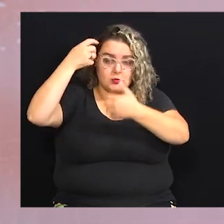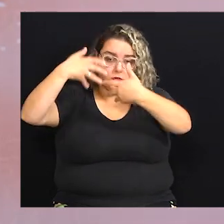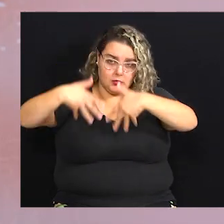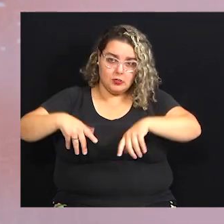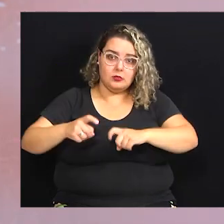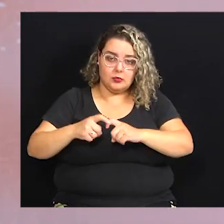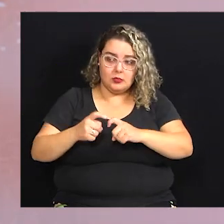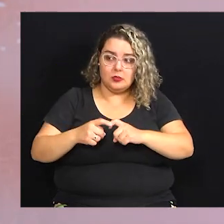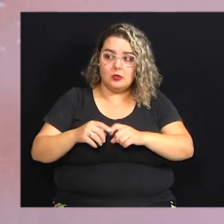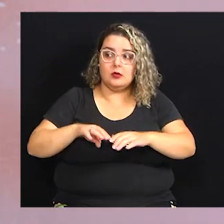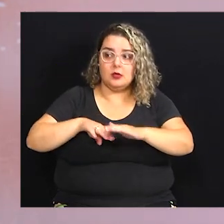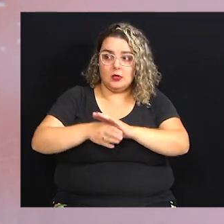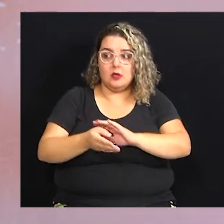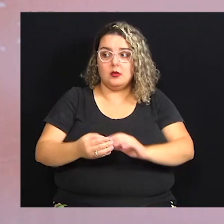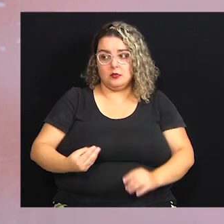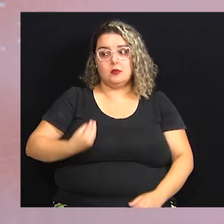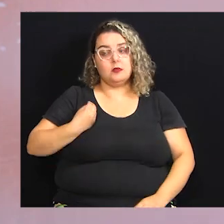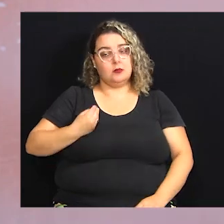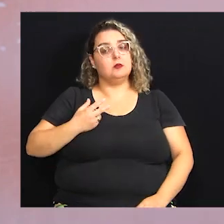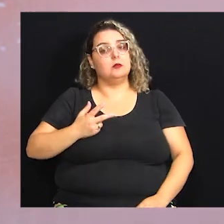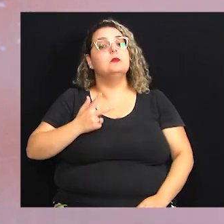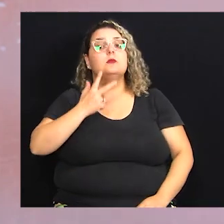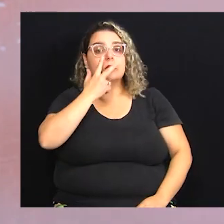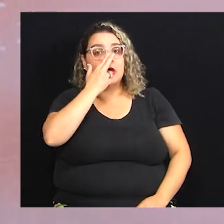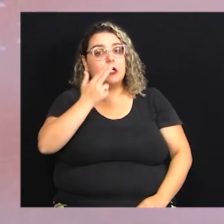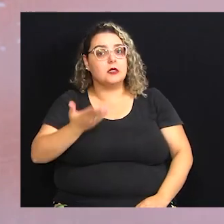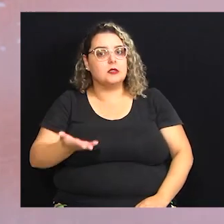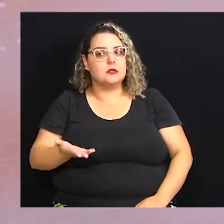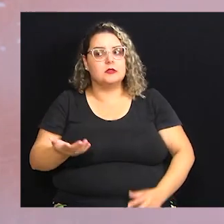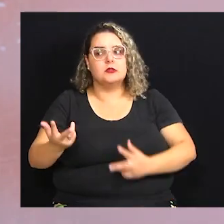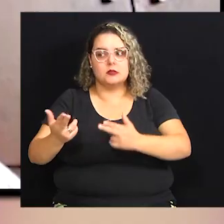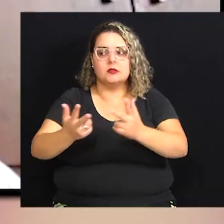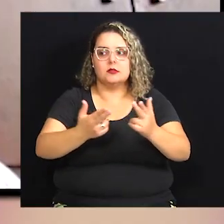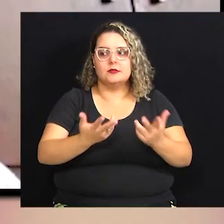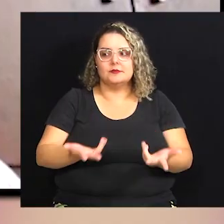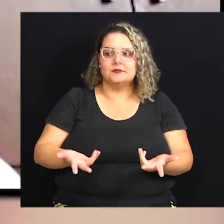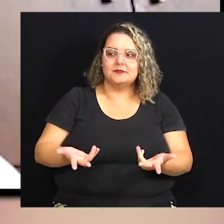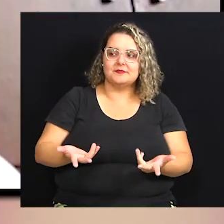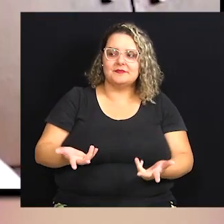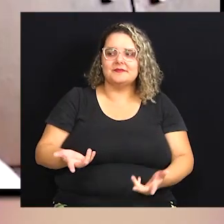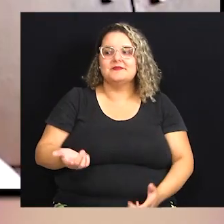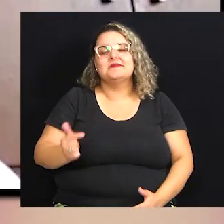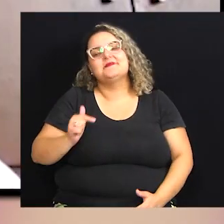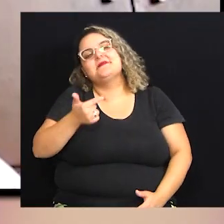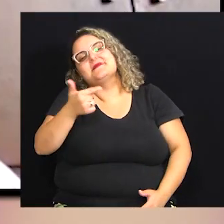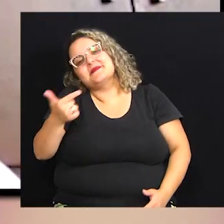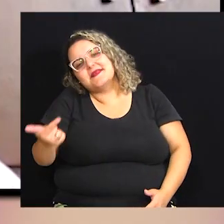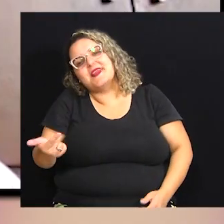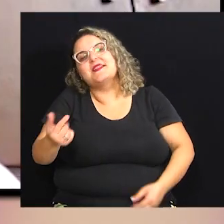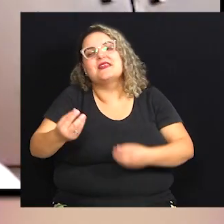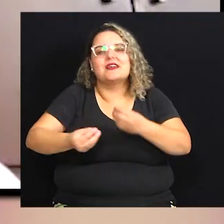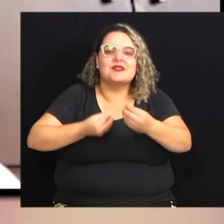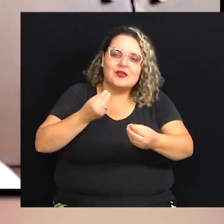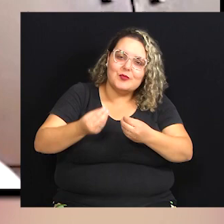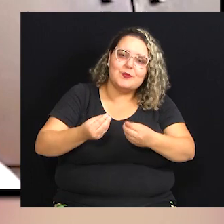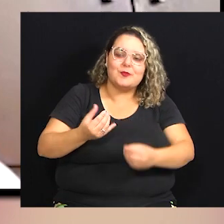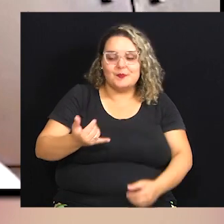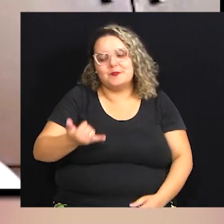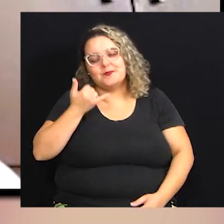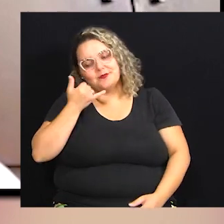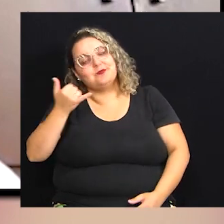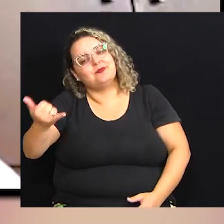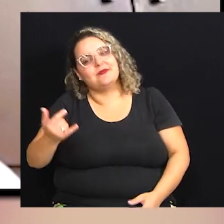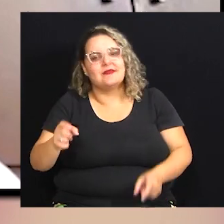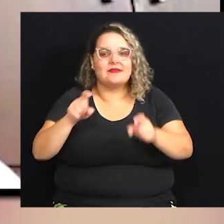também apresentam hábitos de vida mais ou menos comuns, né? Convenhamos que não tem muito como a gente se desgrudar atualmente